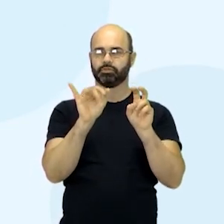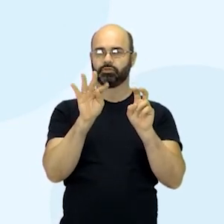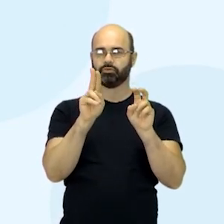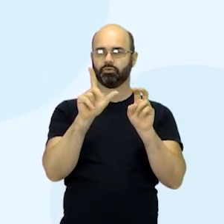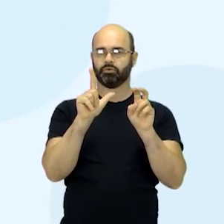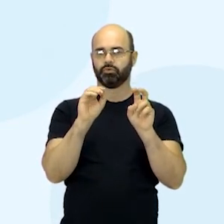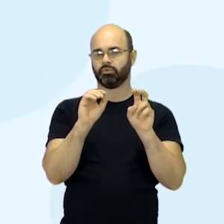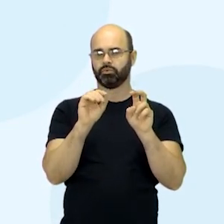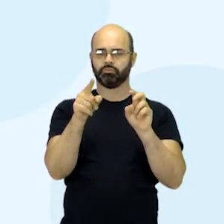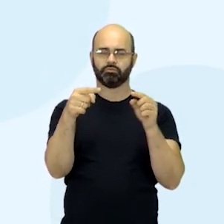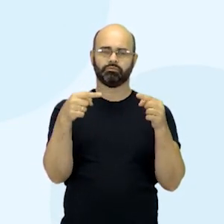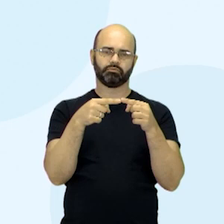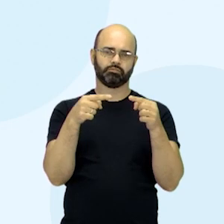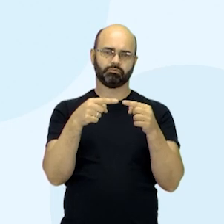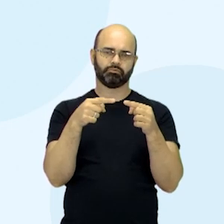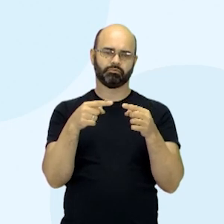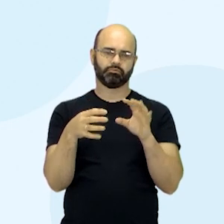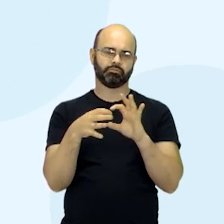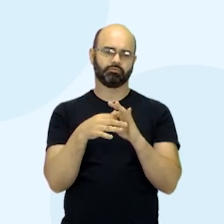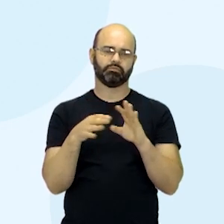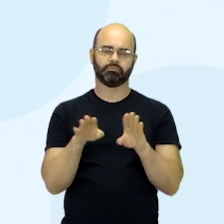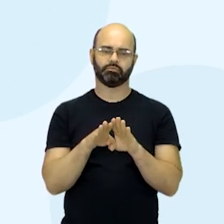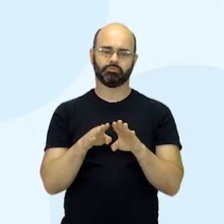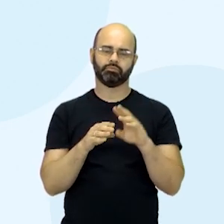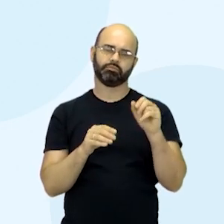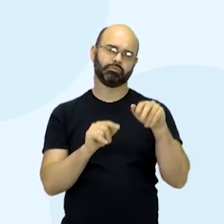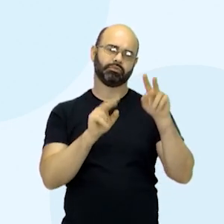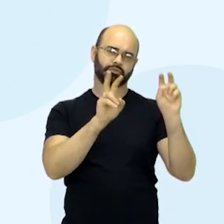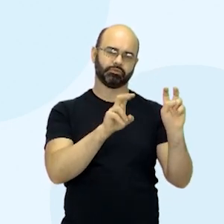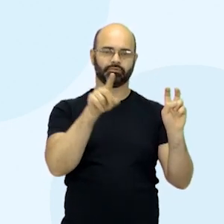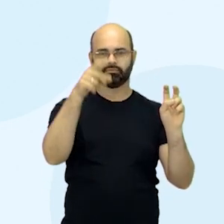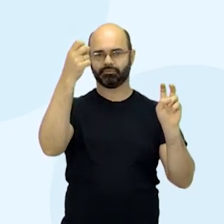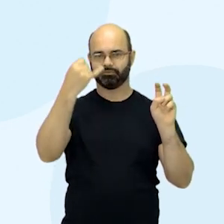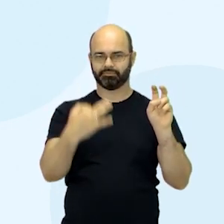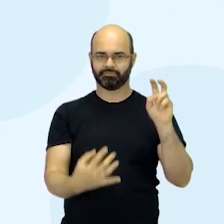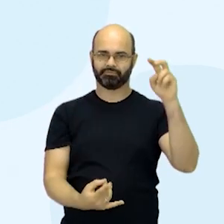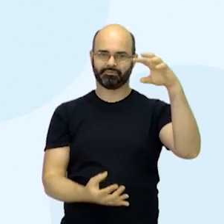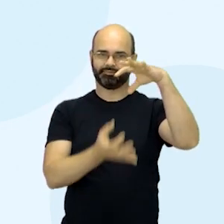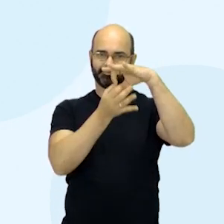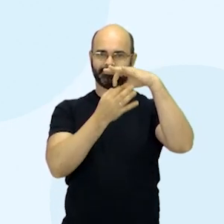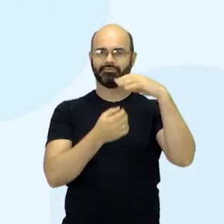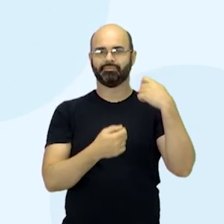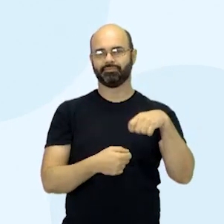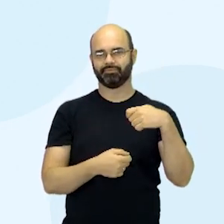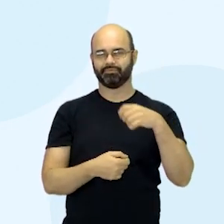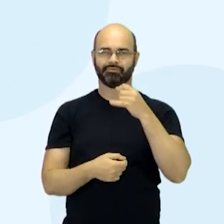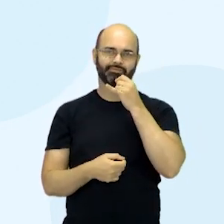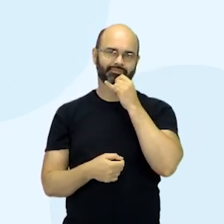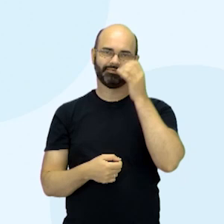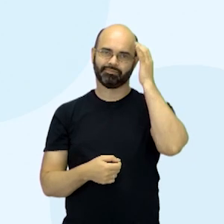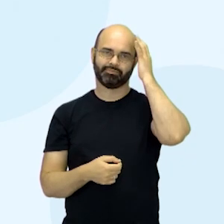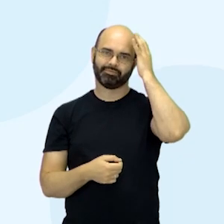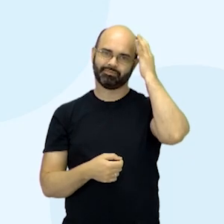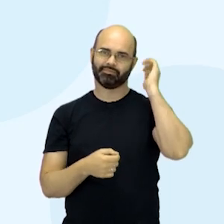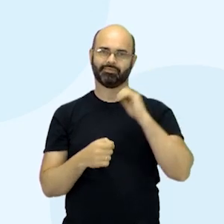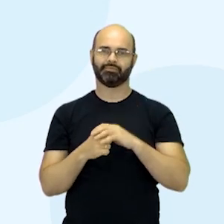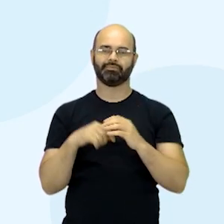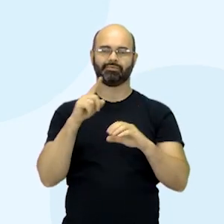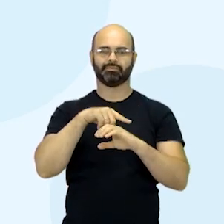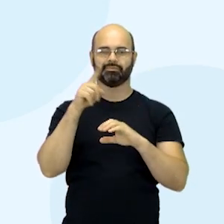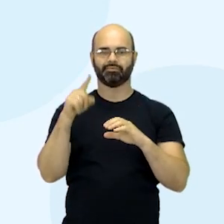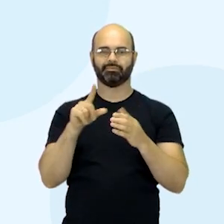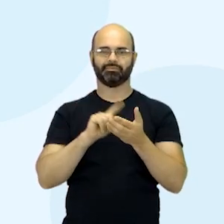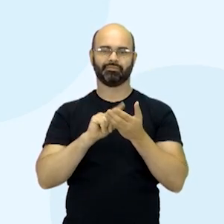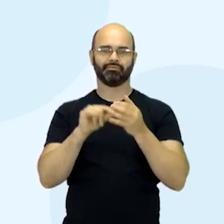título também relacionado. O título tem que ter relação com o que você está falando. Não adianta fazer um artigo de divulgação científica sobre